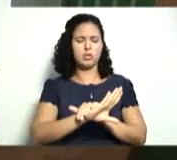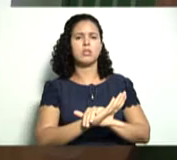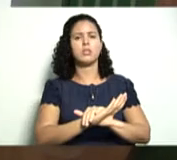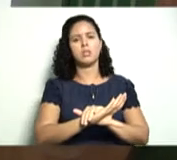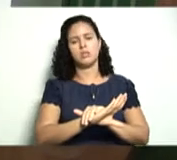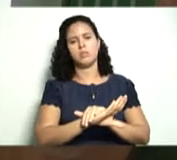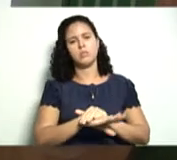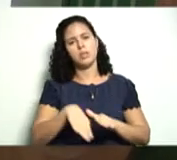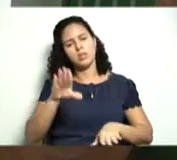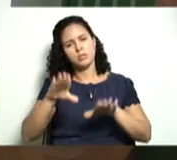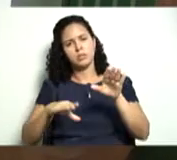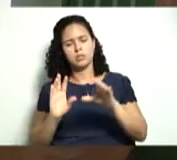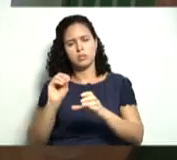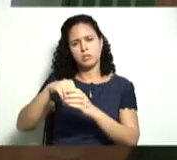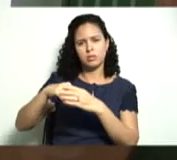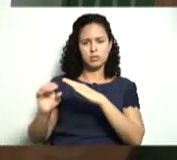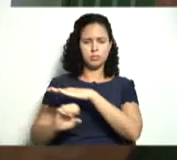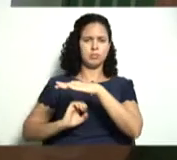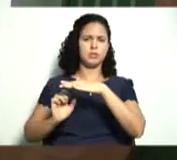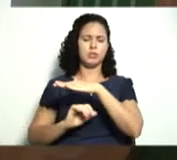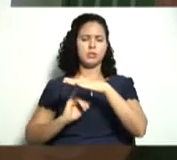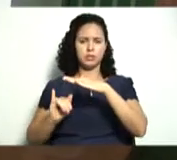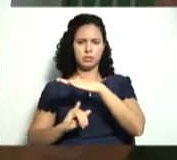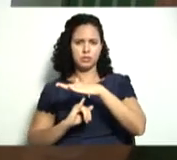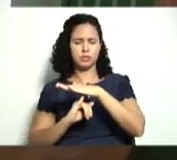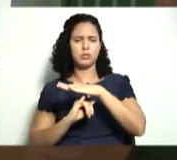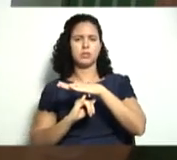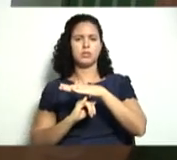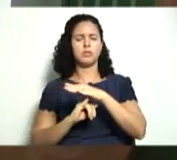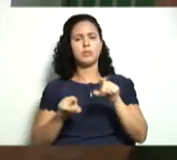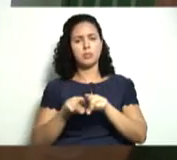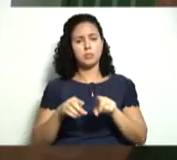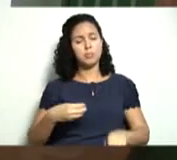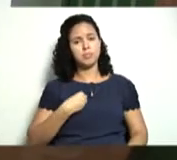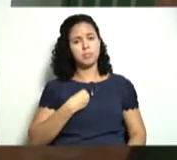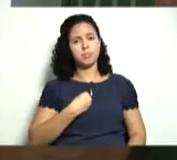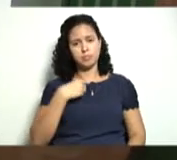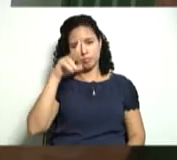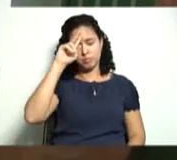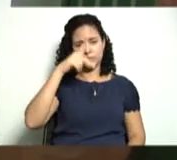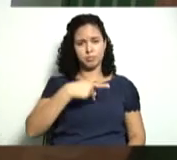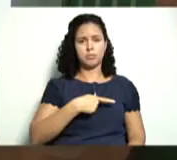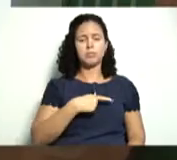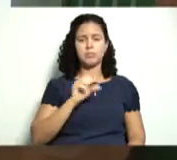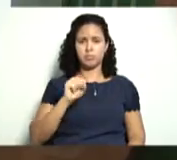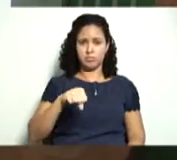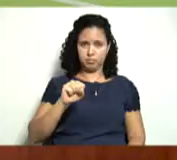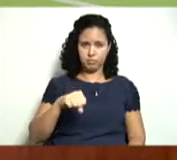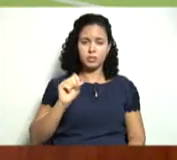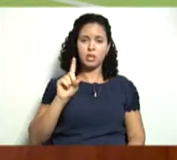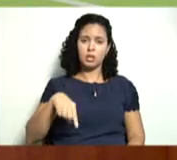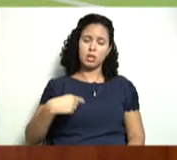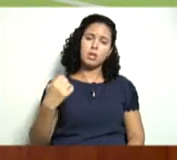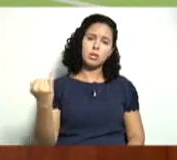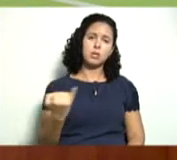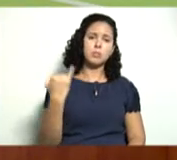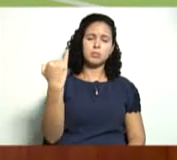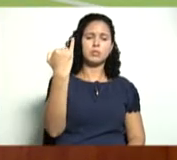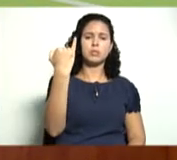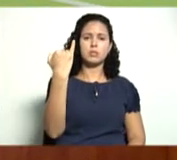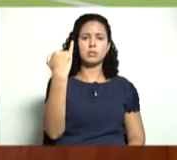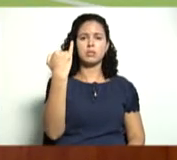uma instituição quando tiver uma empresa ou até mesmo a sua vida pessoal nem isso com certeza é muito importante você ter